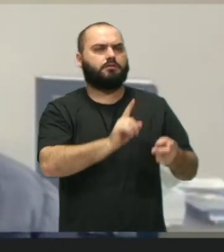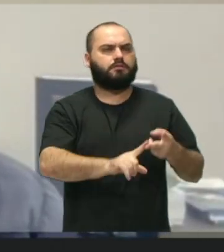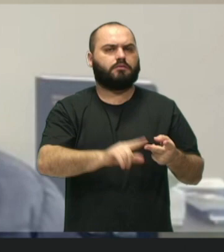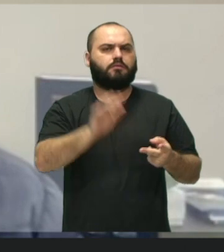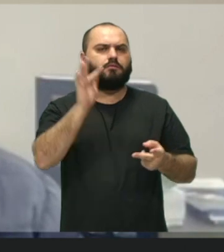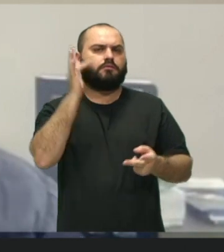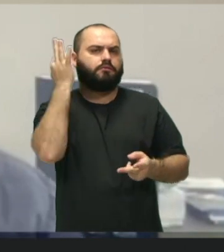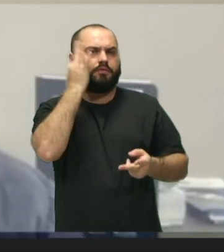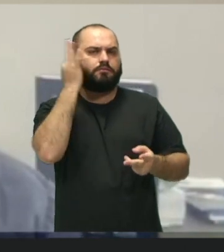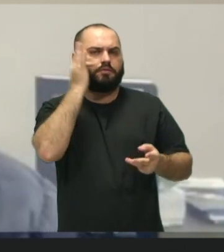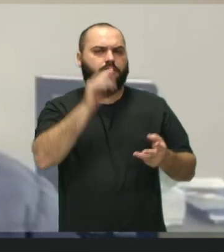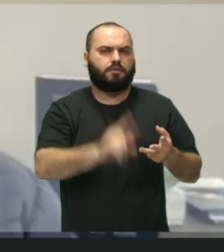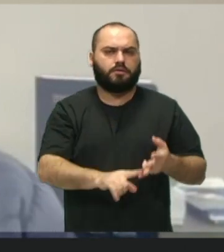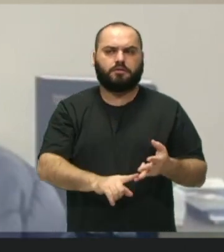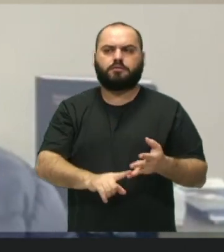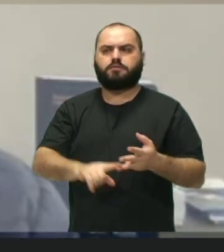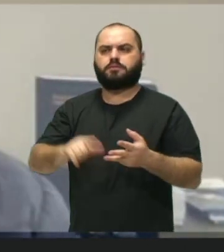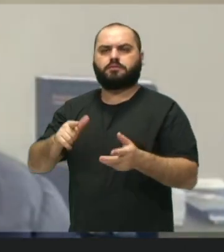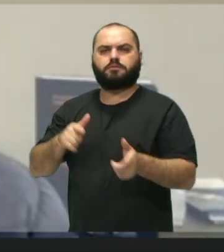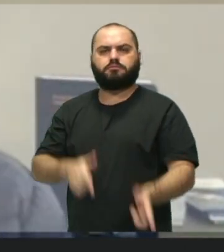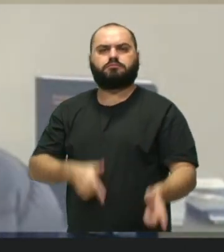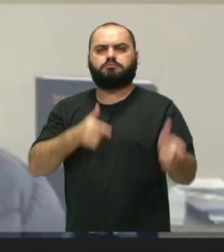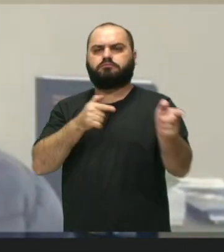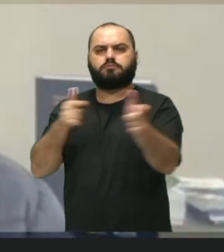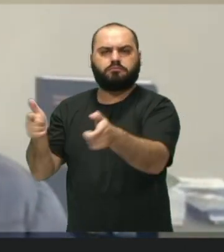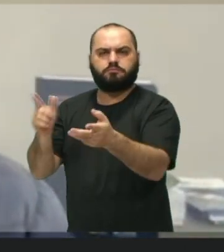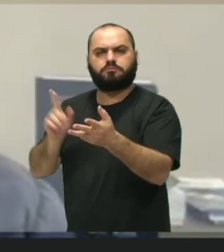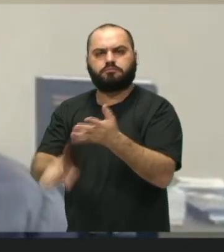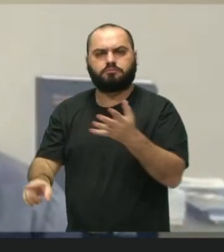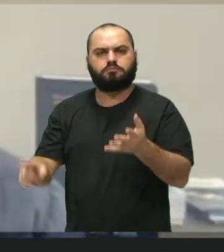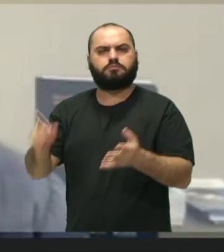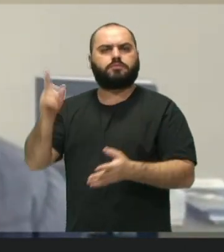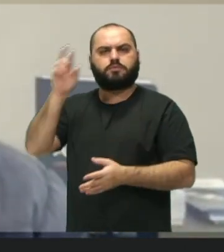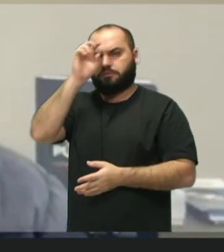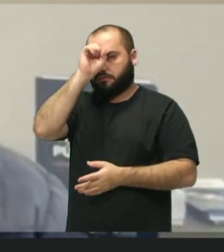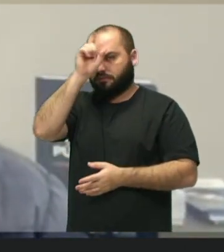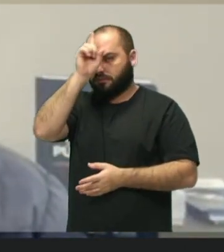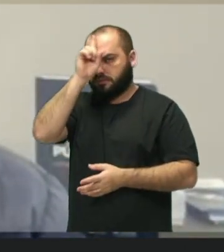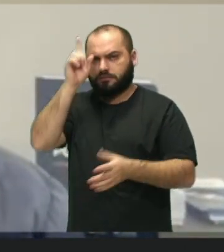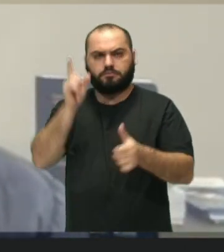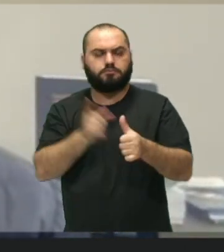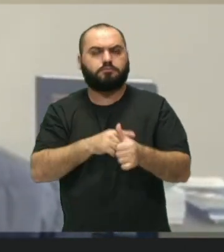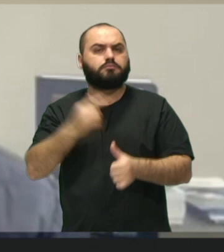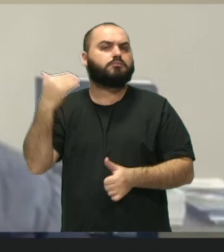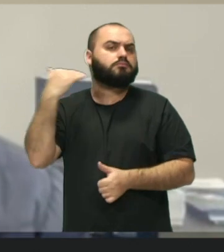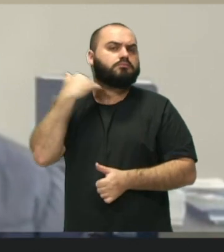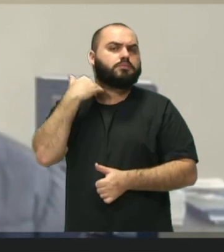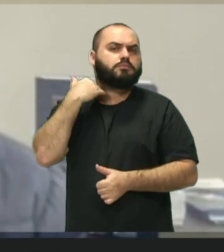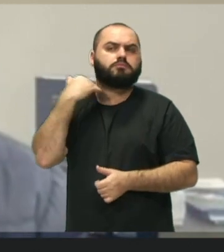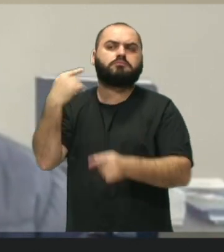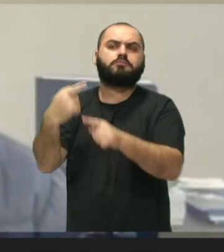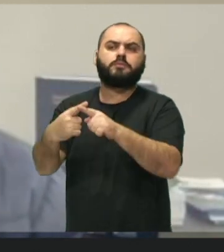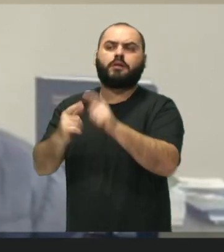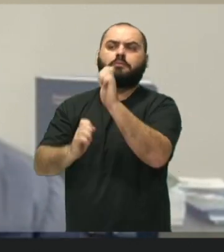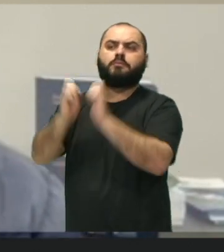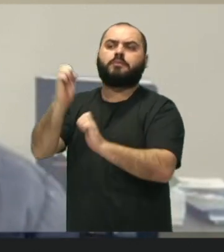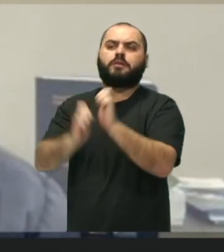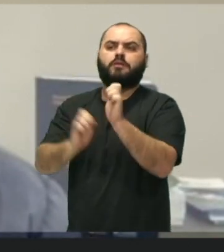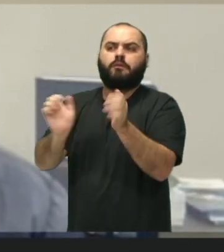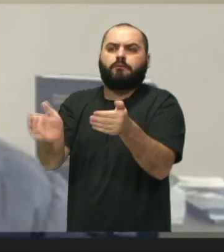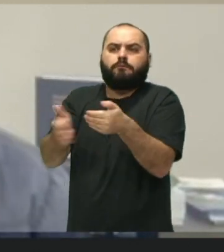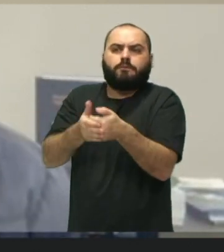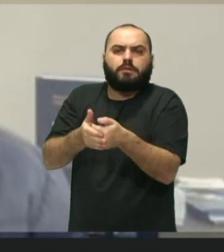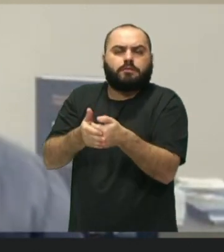universidade, para uma força armada, para um hospital, até para um banco, é ainda um paradigma para as empresas, é ainda algo muito fechado